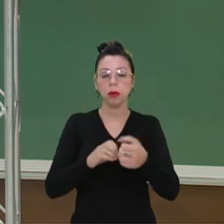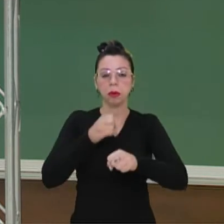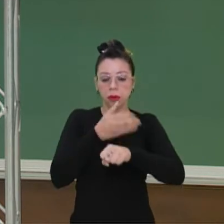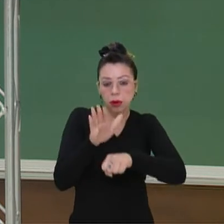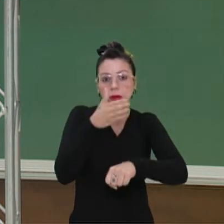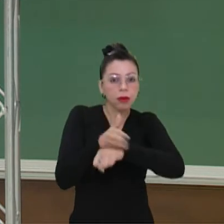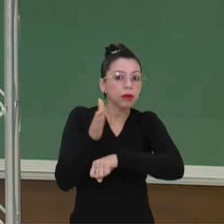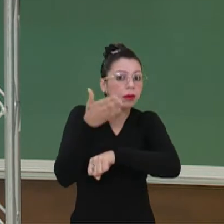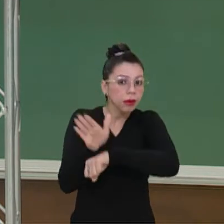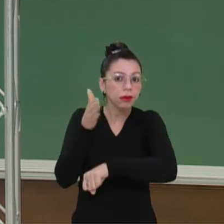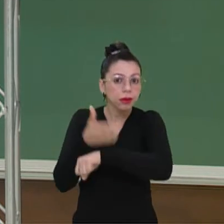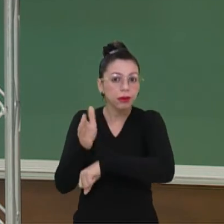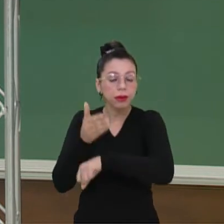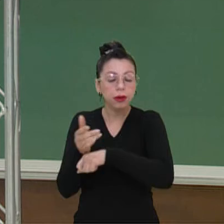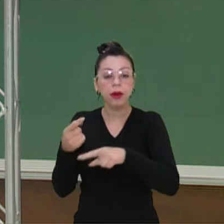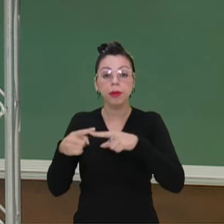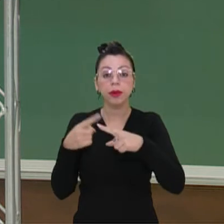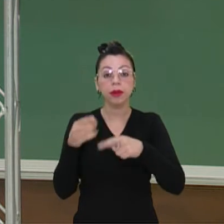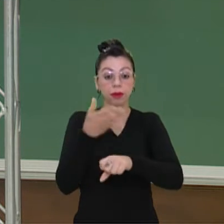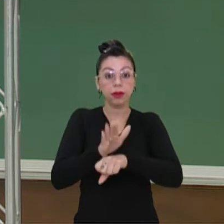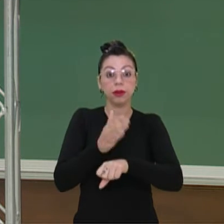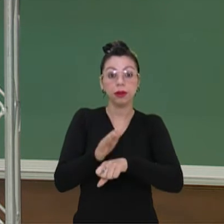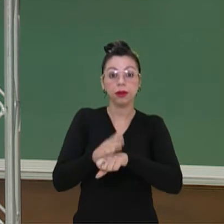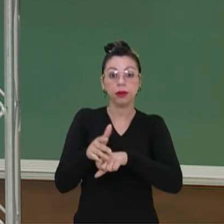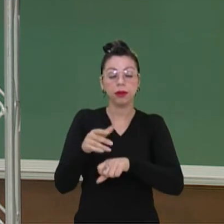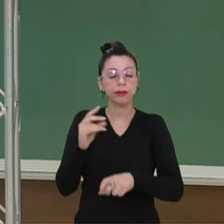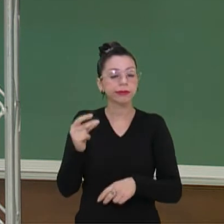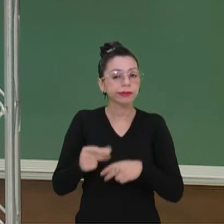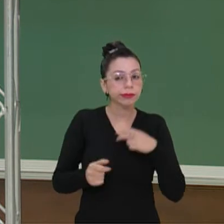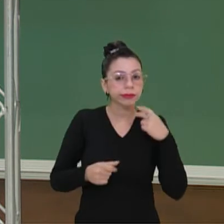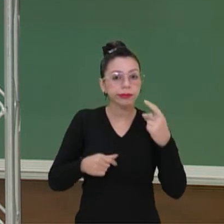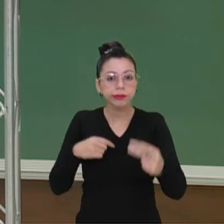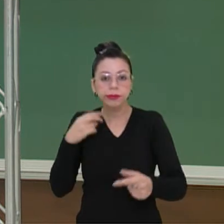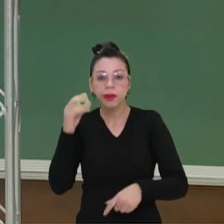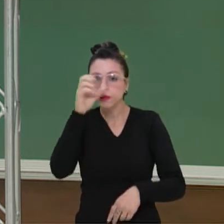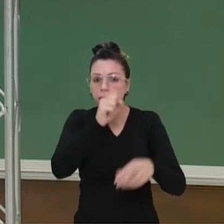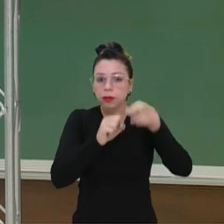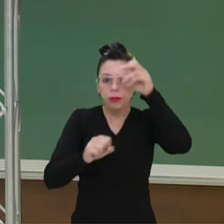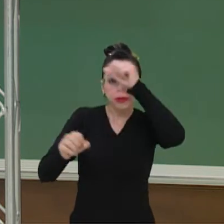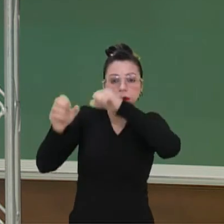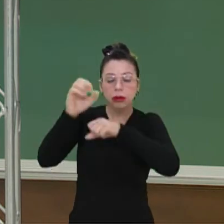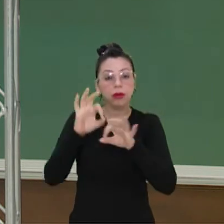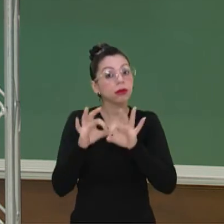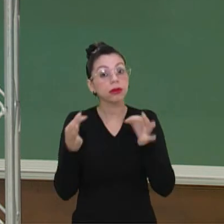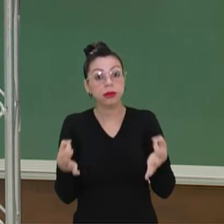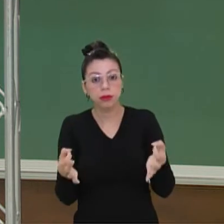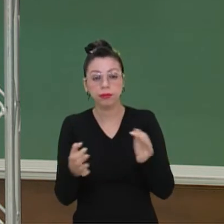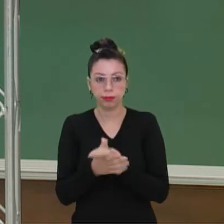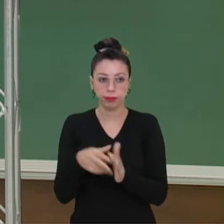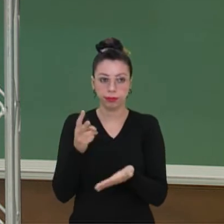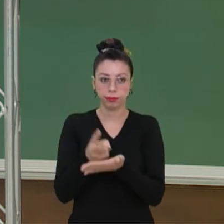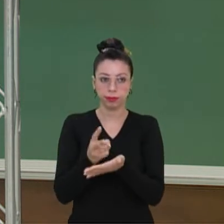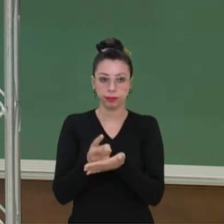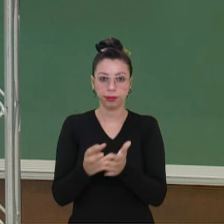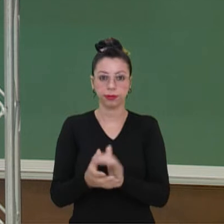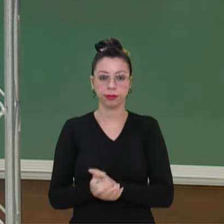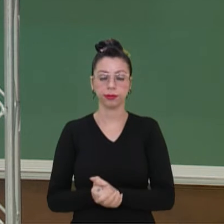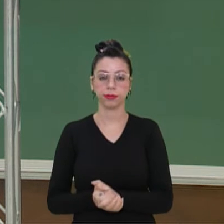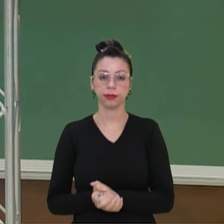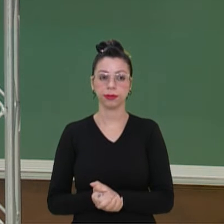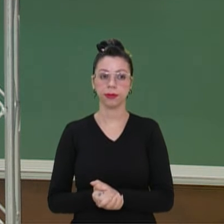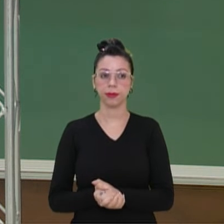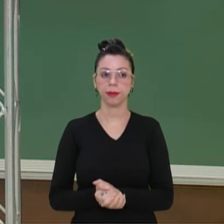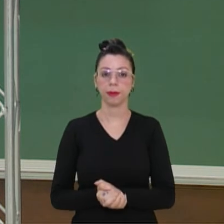10, 15 vezes. Porque você vai treinando e vai pegando o jeito. Tá bom? Simples assim, tá? Vamos continuar? Olha